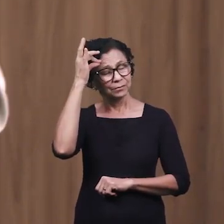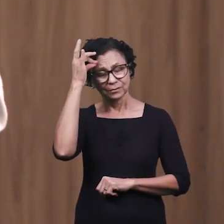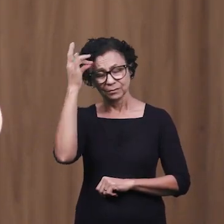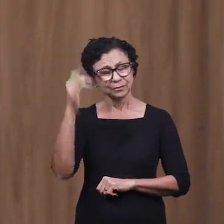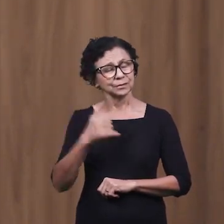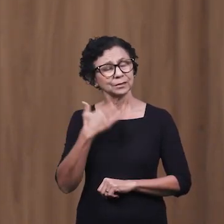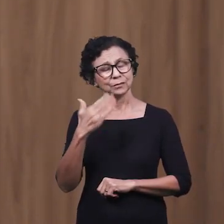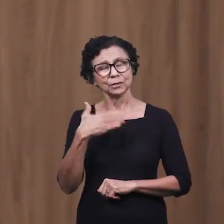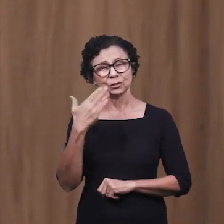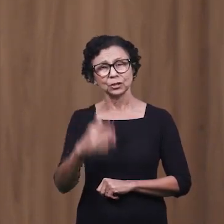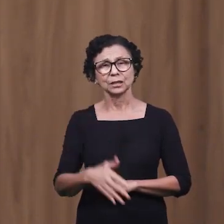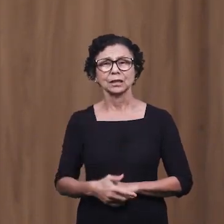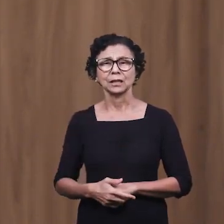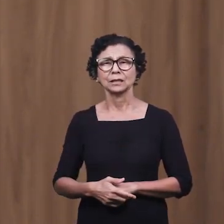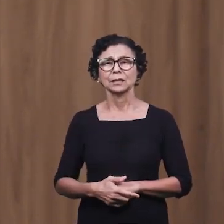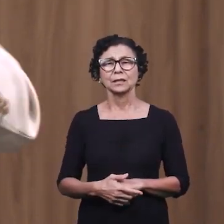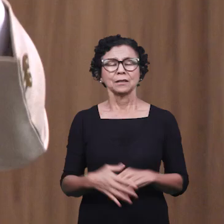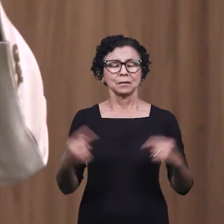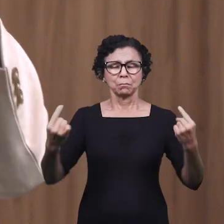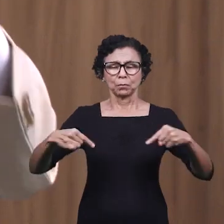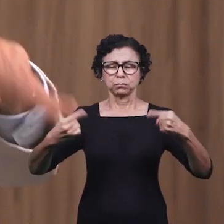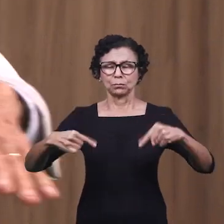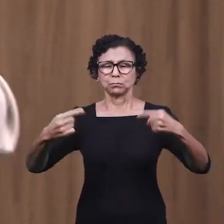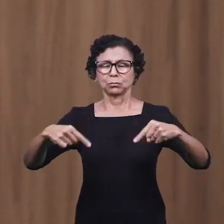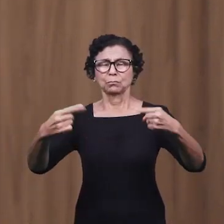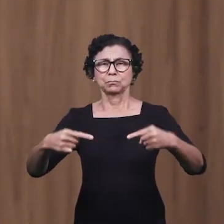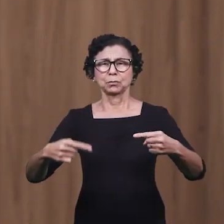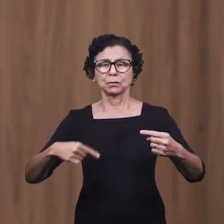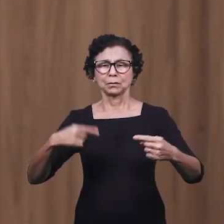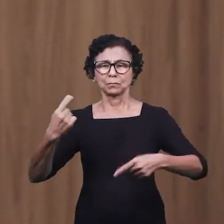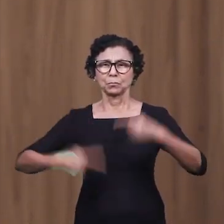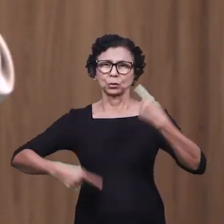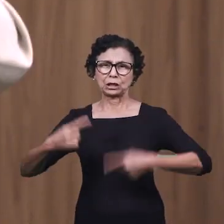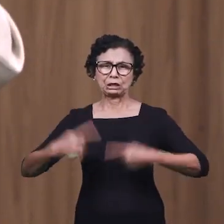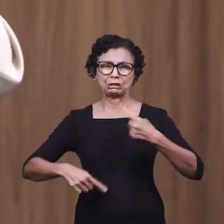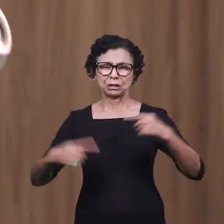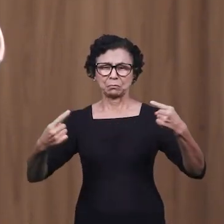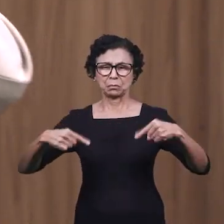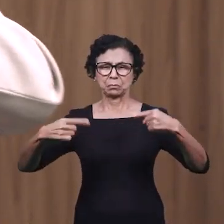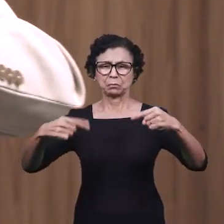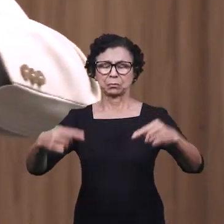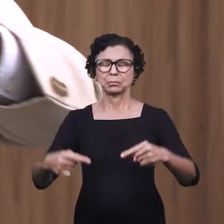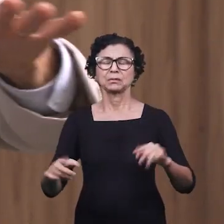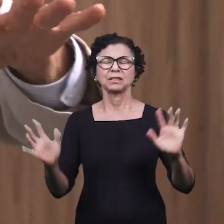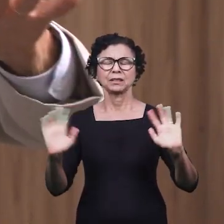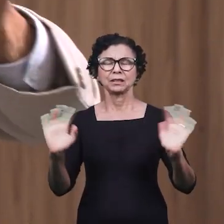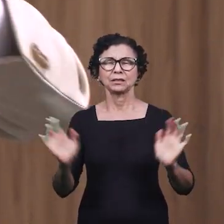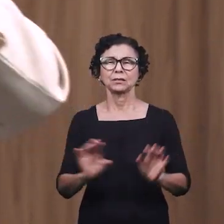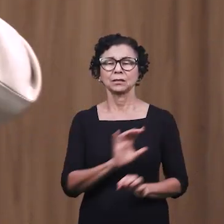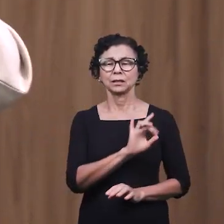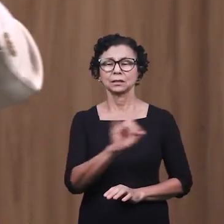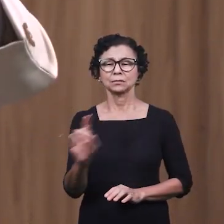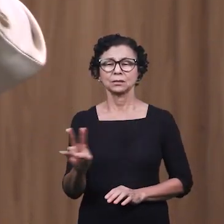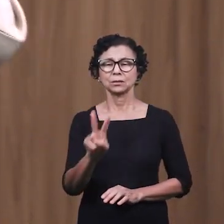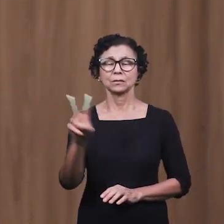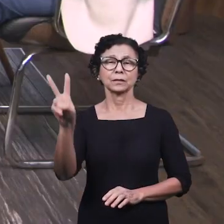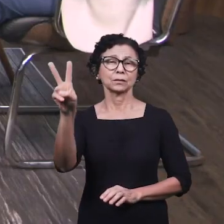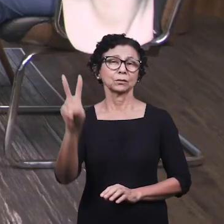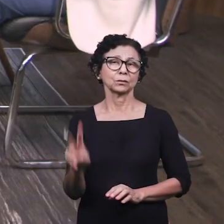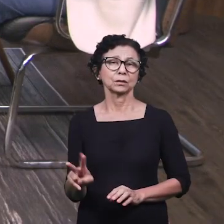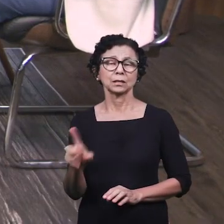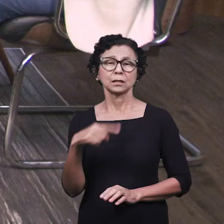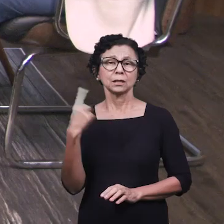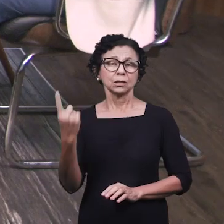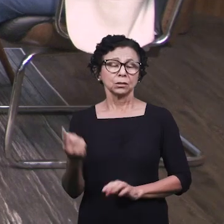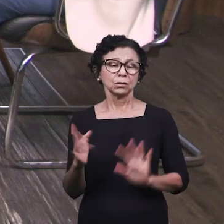adianta. Não adianta ser contra político, contra a política, contra isso, contra isso. Isso Cada um tem seu desejo, seus valores, e